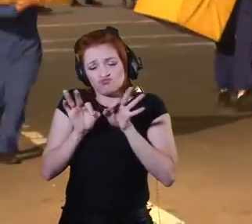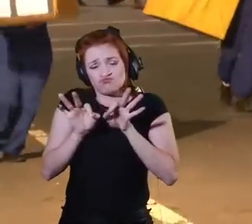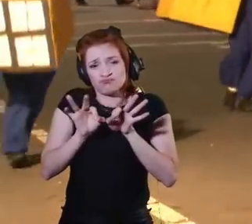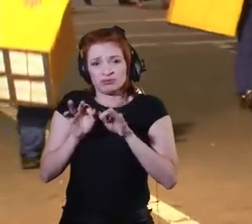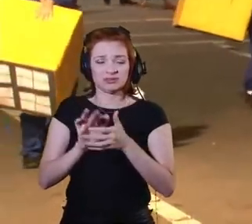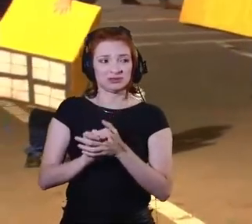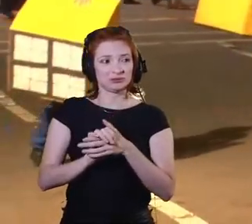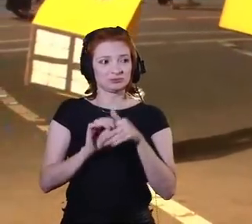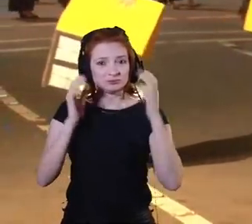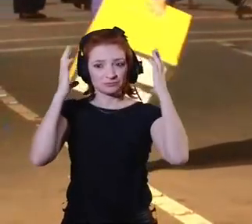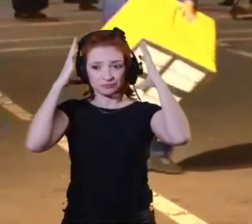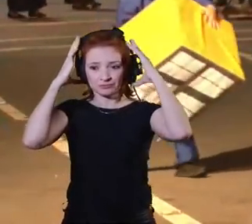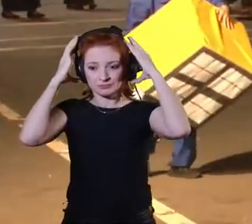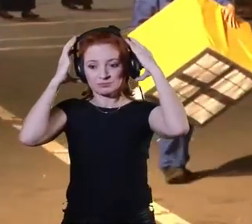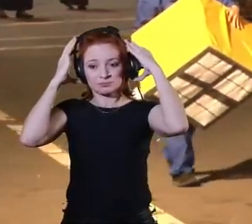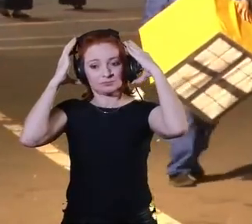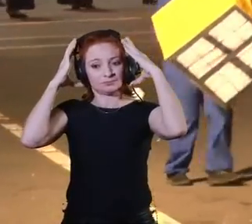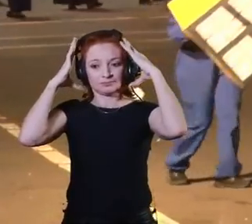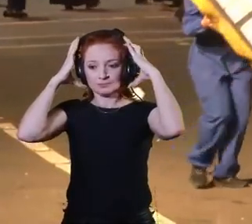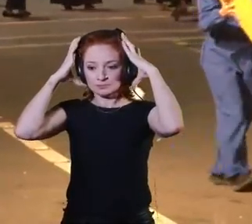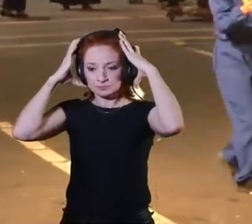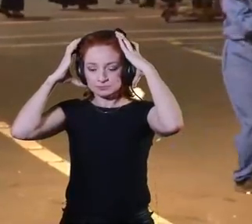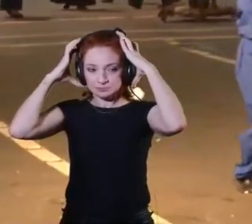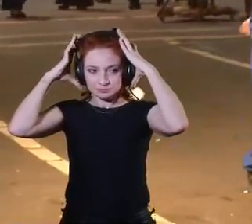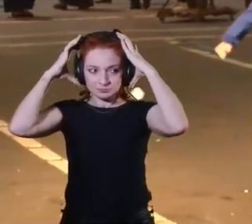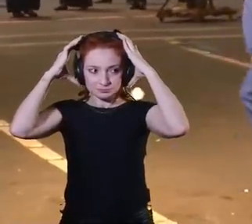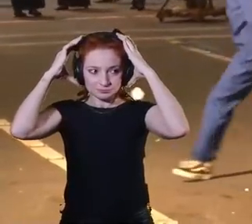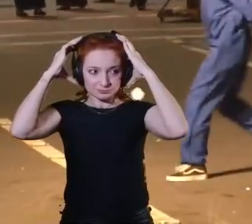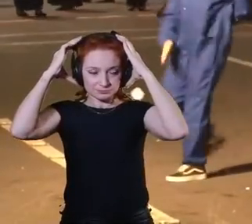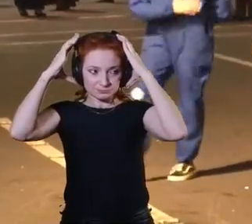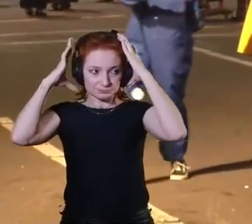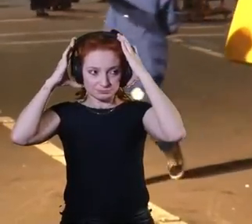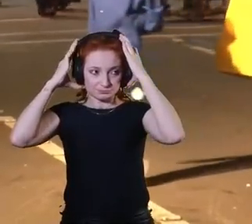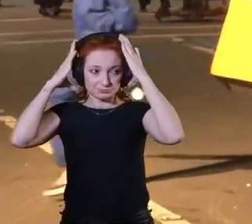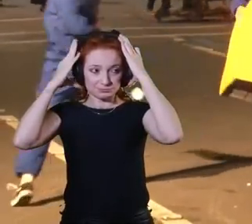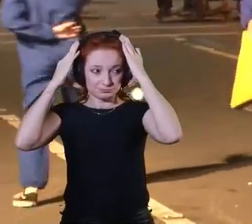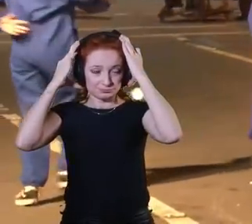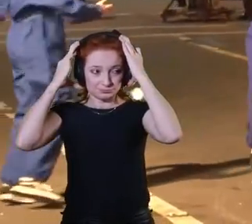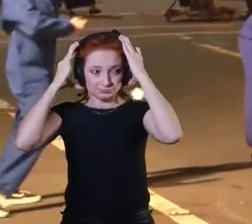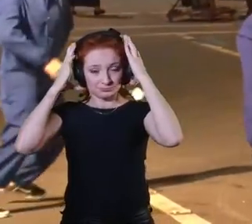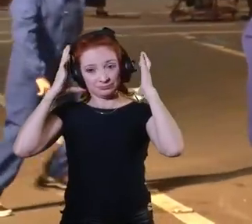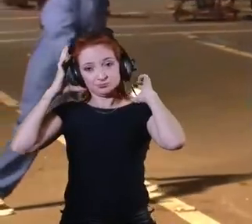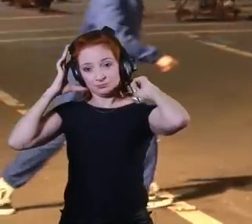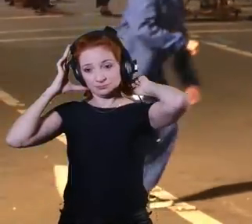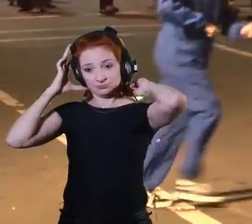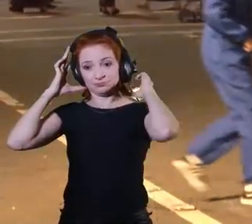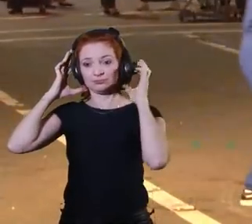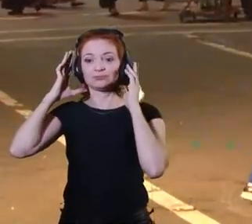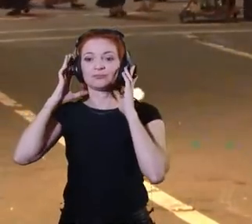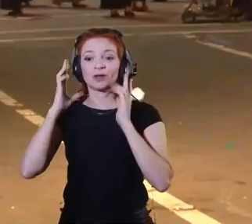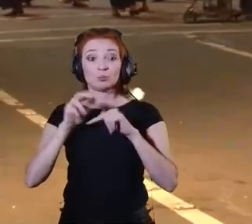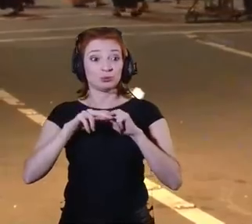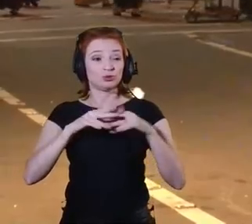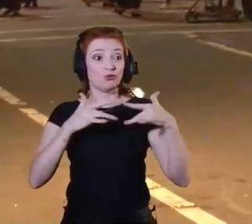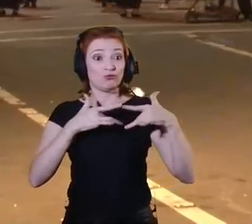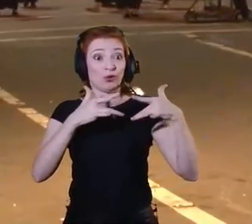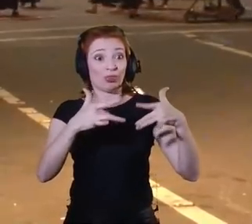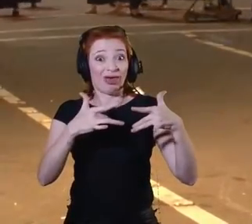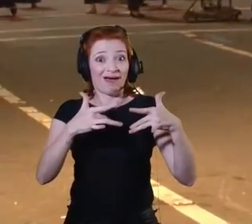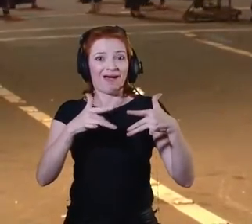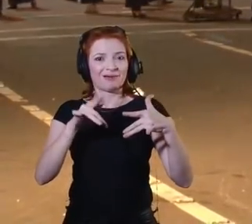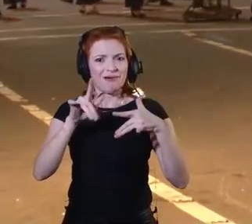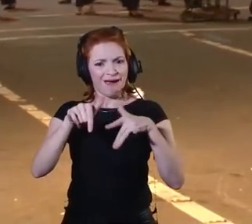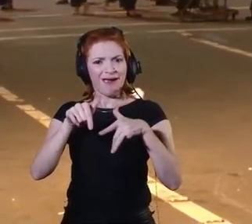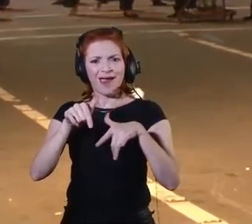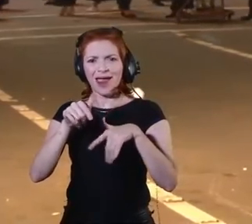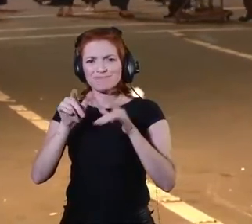Kátia, voluntariedade é a palavra-chave de um desfile, hein? de um desfile e das envolvidas com a festa da